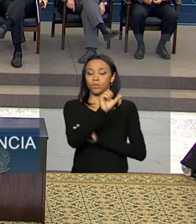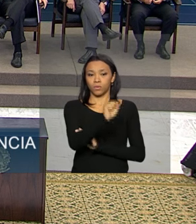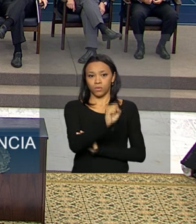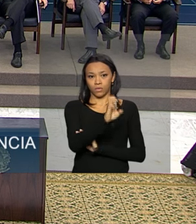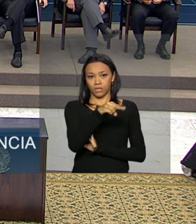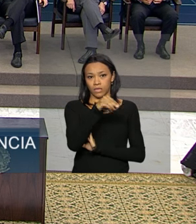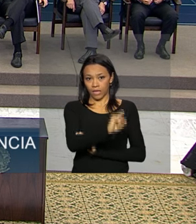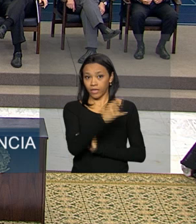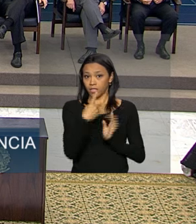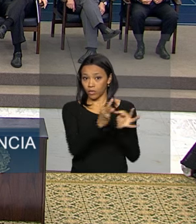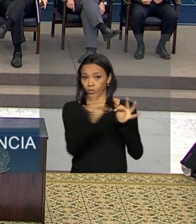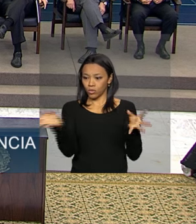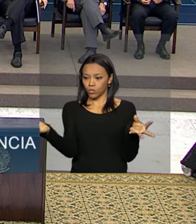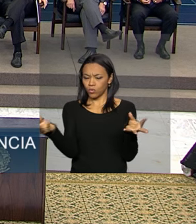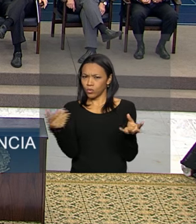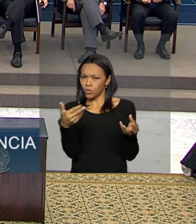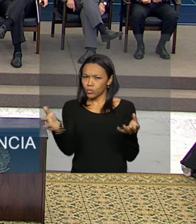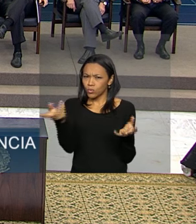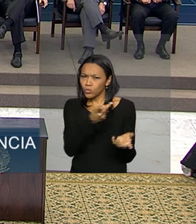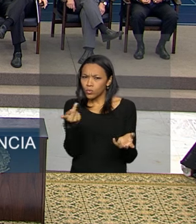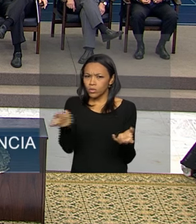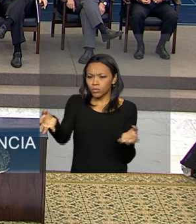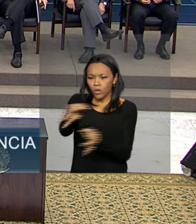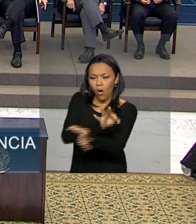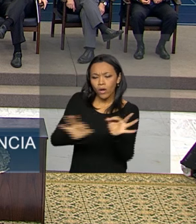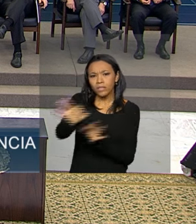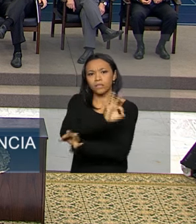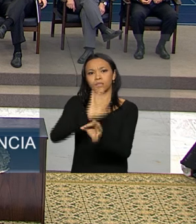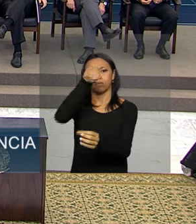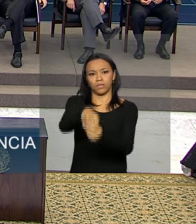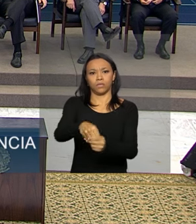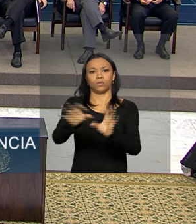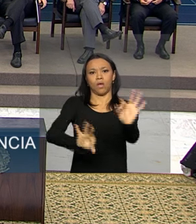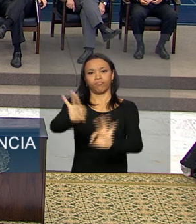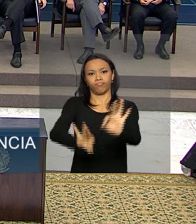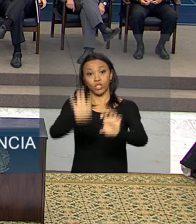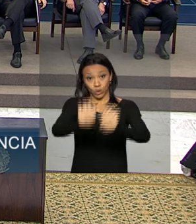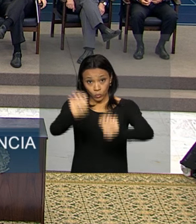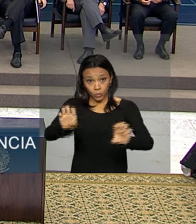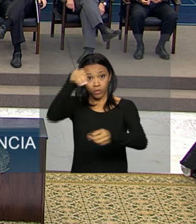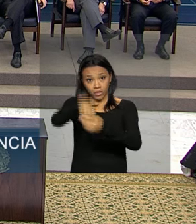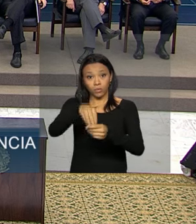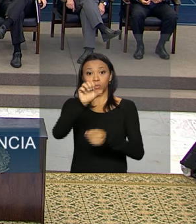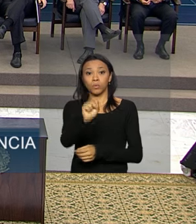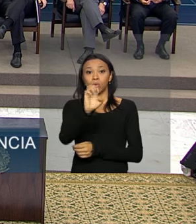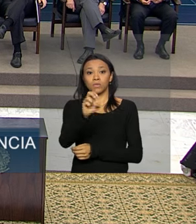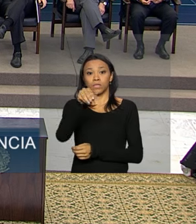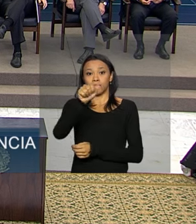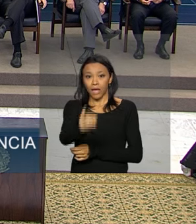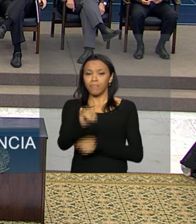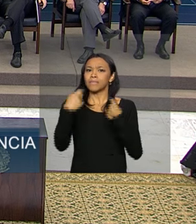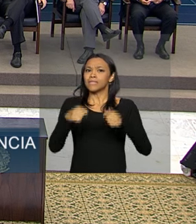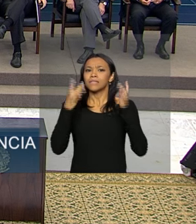E eles estão ainda em processo de implantação. Por quê? porque é necessário muita qualidade nesses